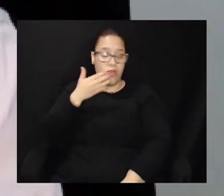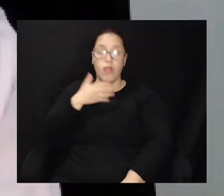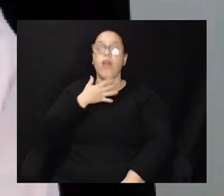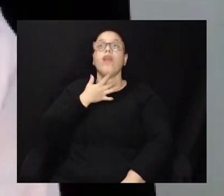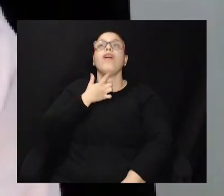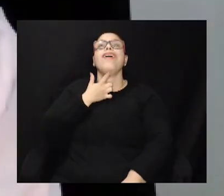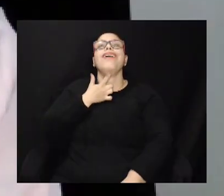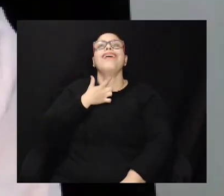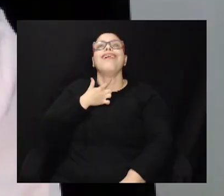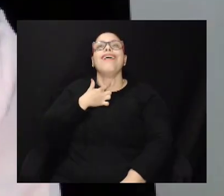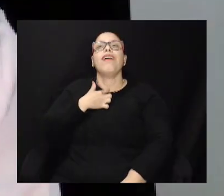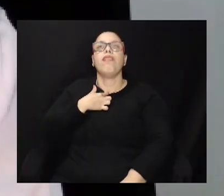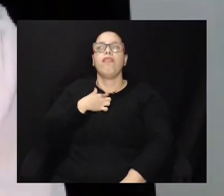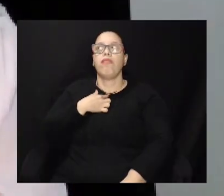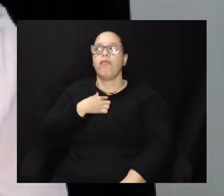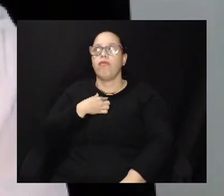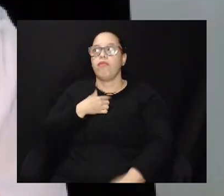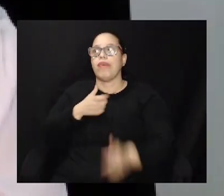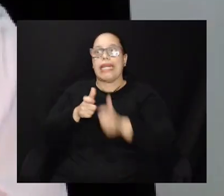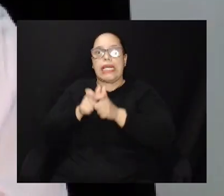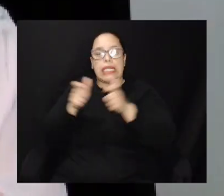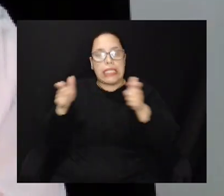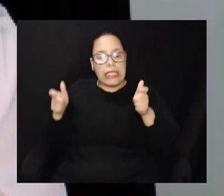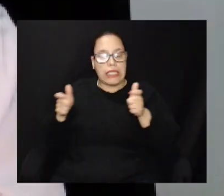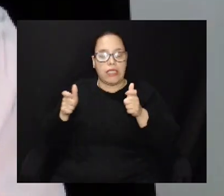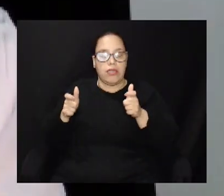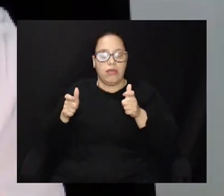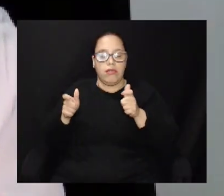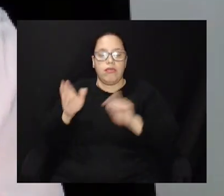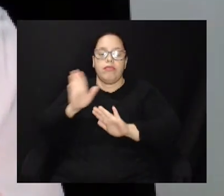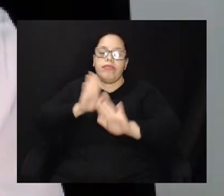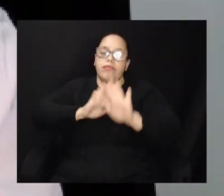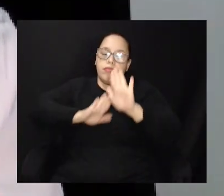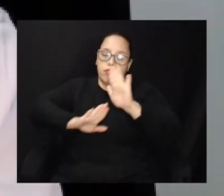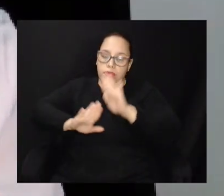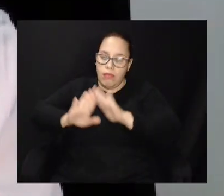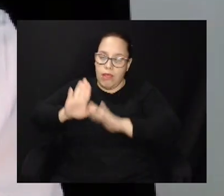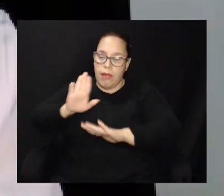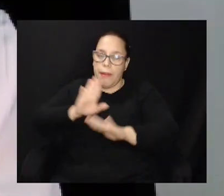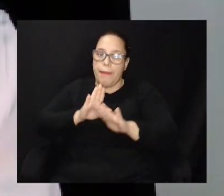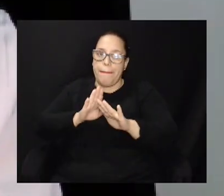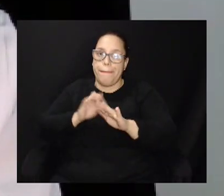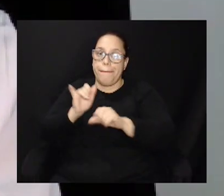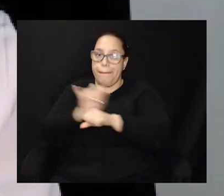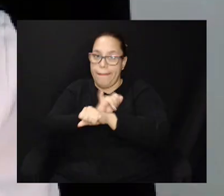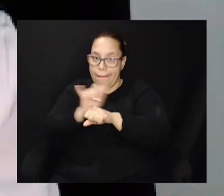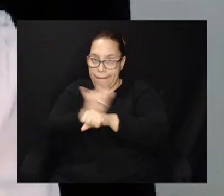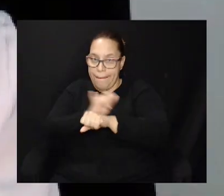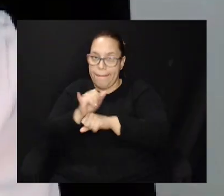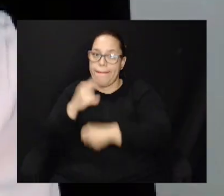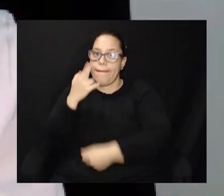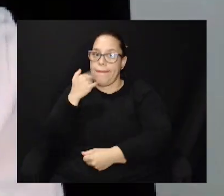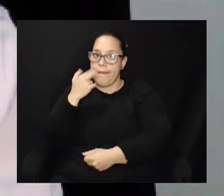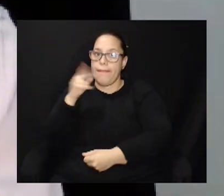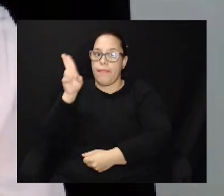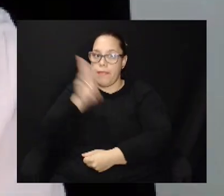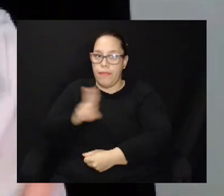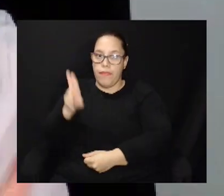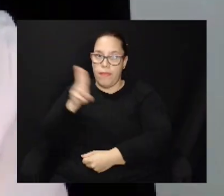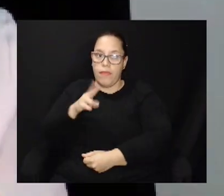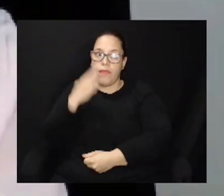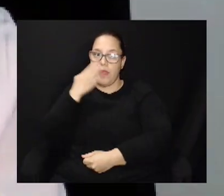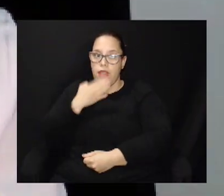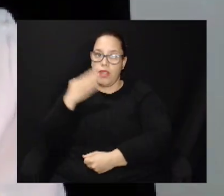gente exagerar também é muito grande. Então tem um pouco desses truques, dessas estratégias nutricionais que a gente usa quando a gente fala de açúcar, para